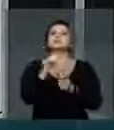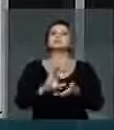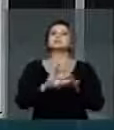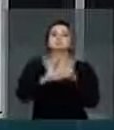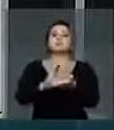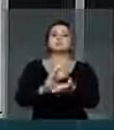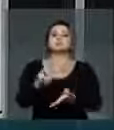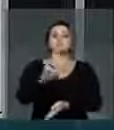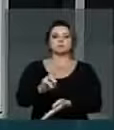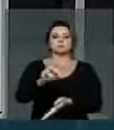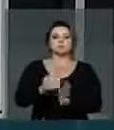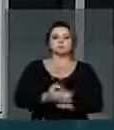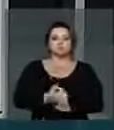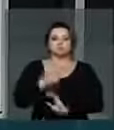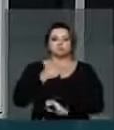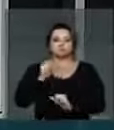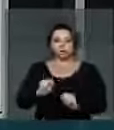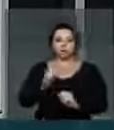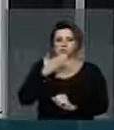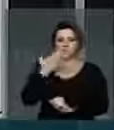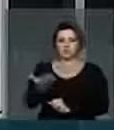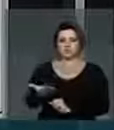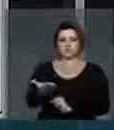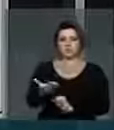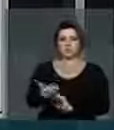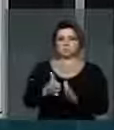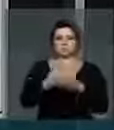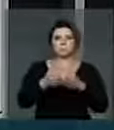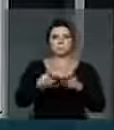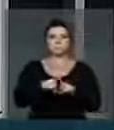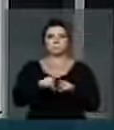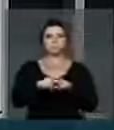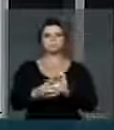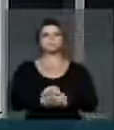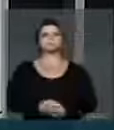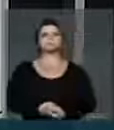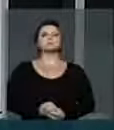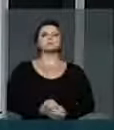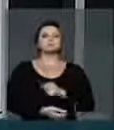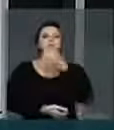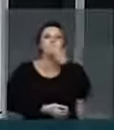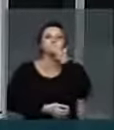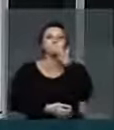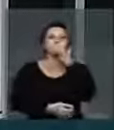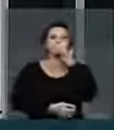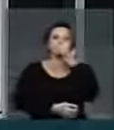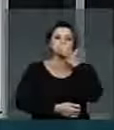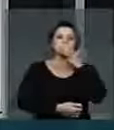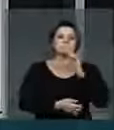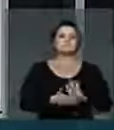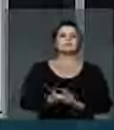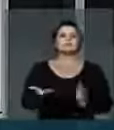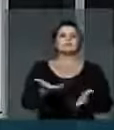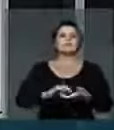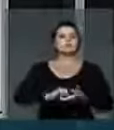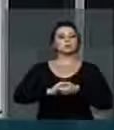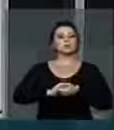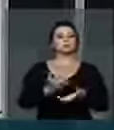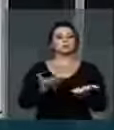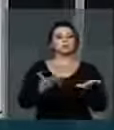impositivo na Casa. Permite uma parte, deputado Haroldo? Concedo, nobre deputado Lins. Deputado Haroldo de Oliveira, quero cumprimentar a Vossa